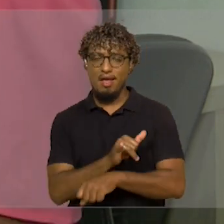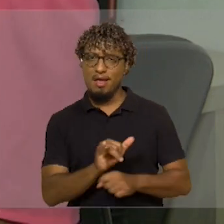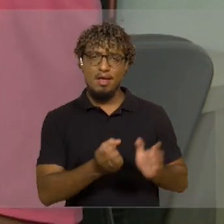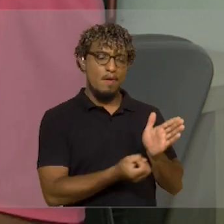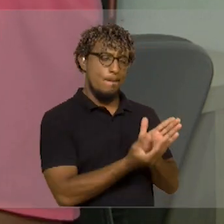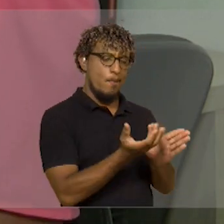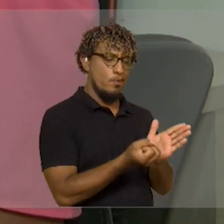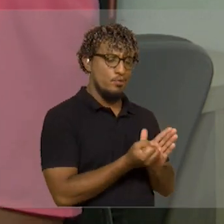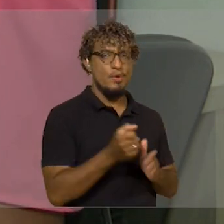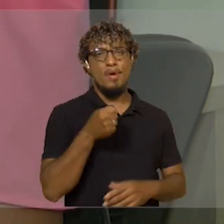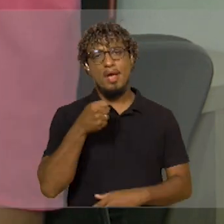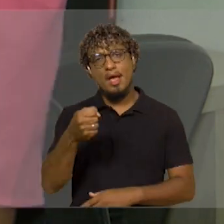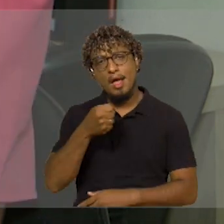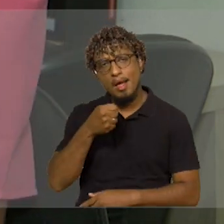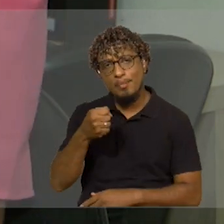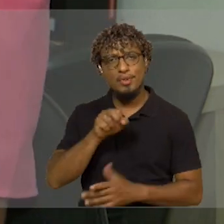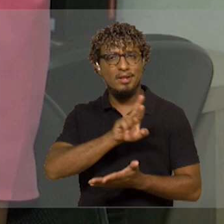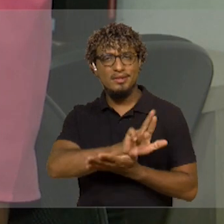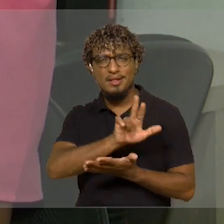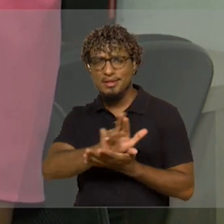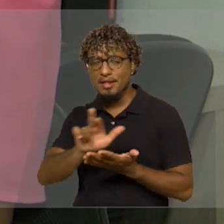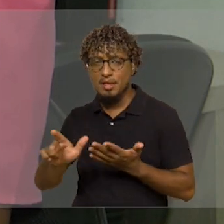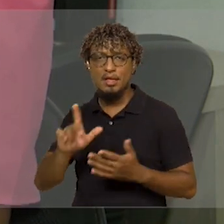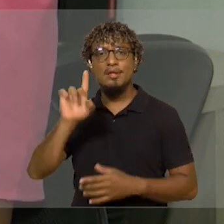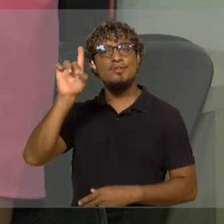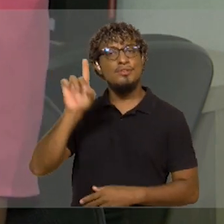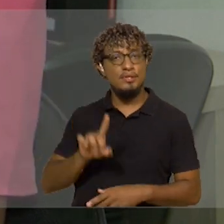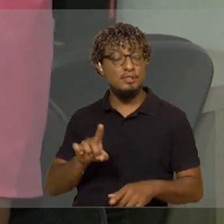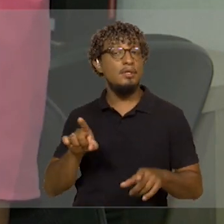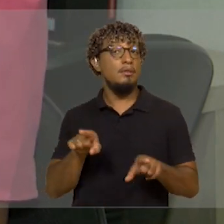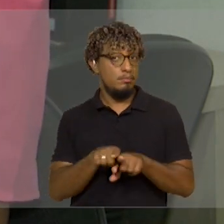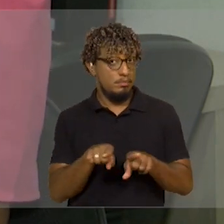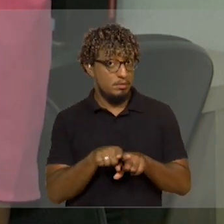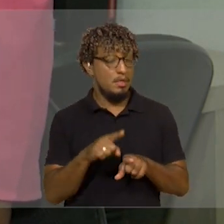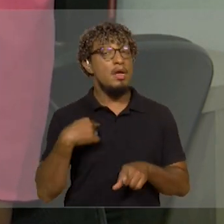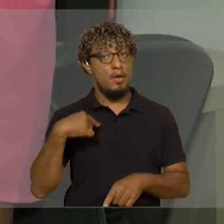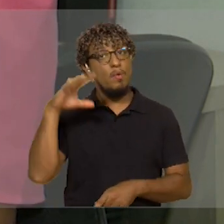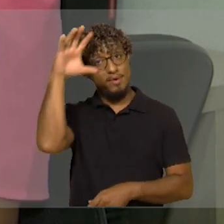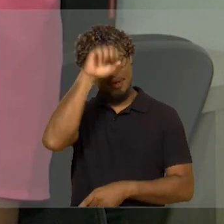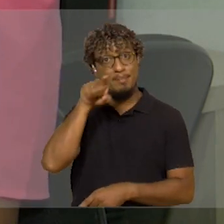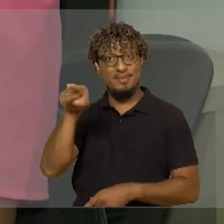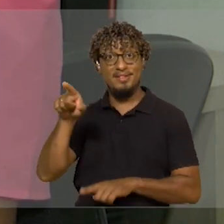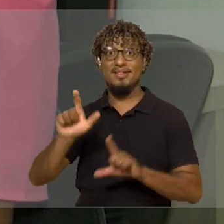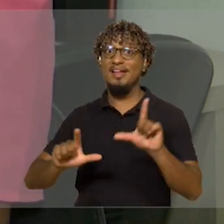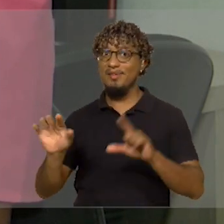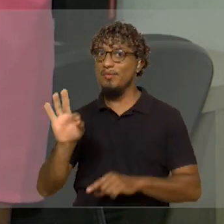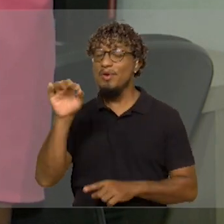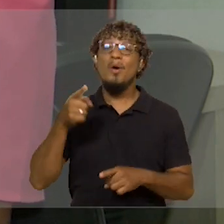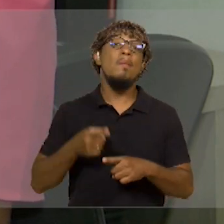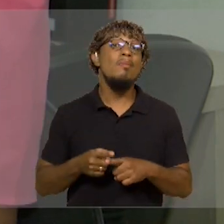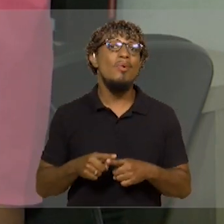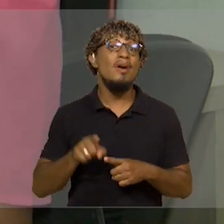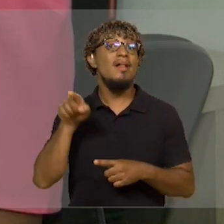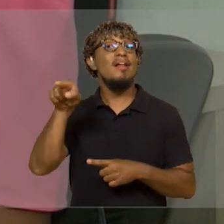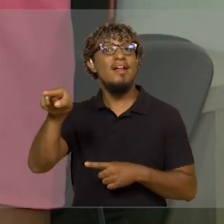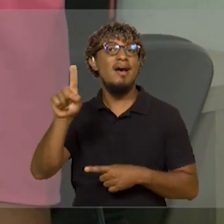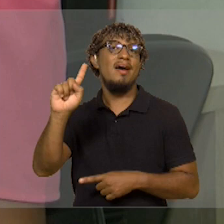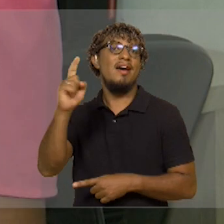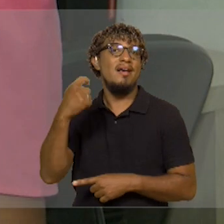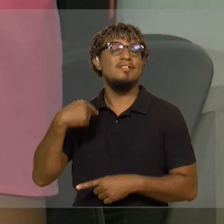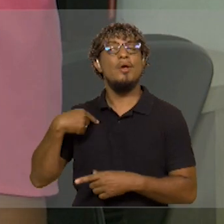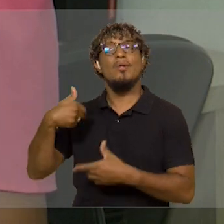produção, reportagem, como outras coisas também, direção, assim como eu também aprendi na TV UFMA, porque na TV UFMA eu mergulhei